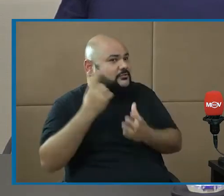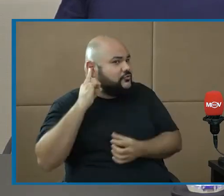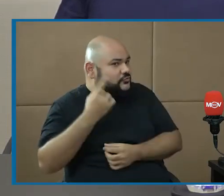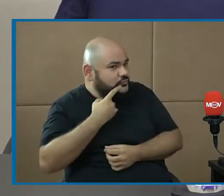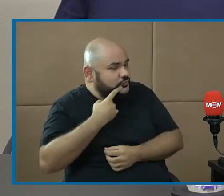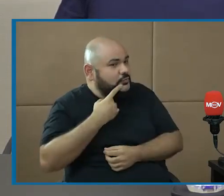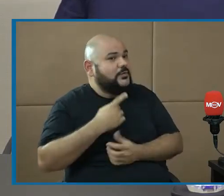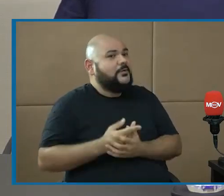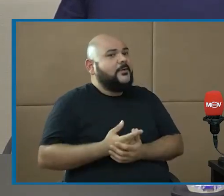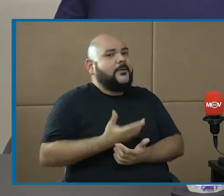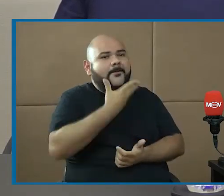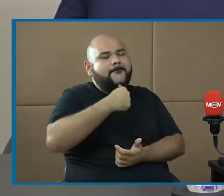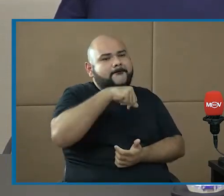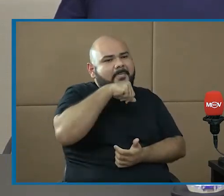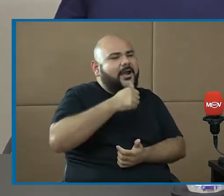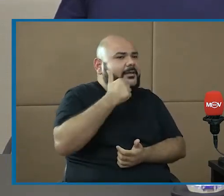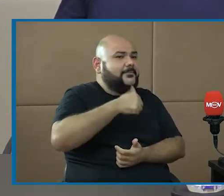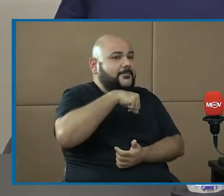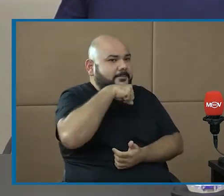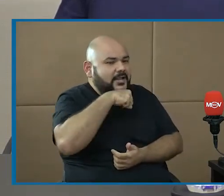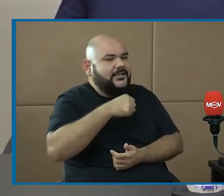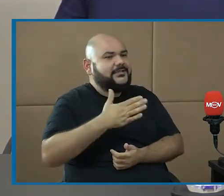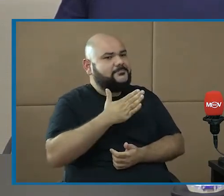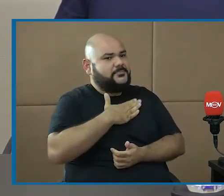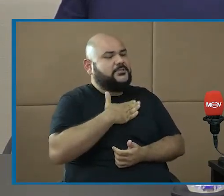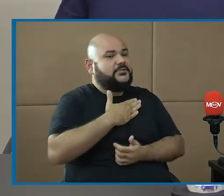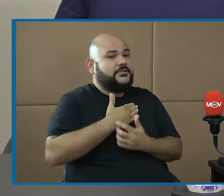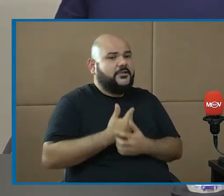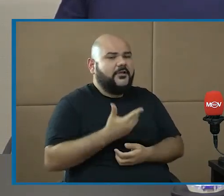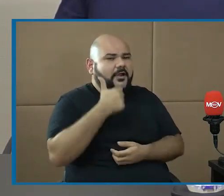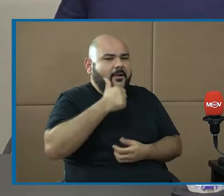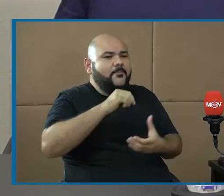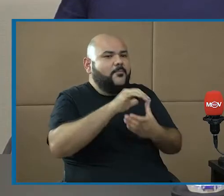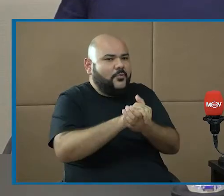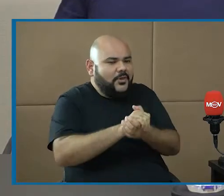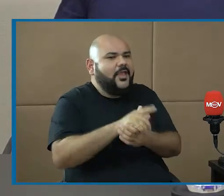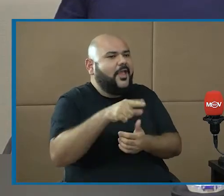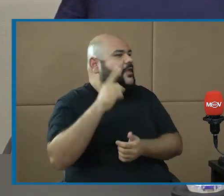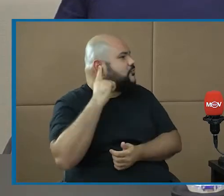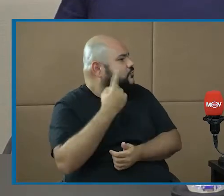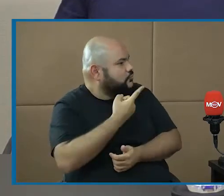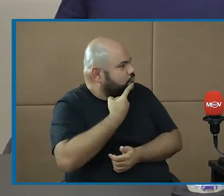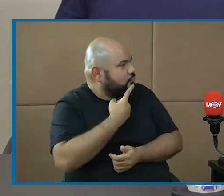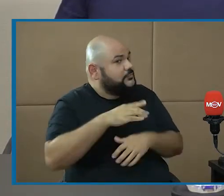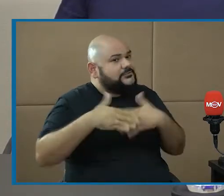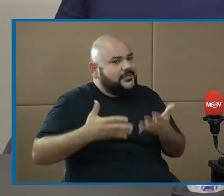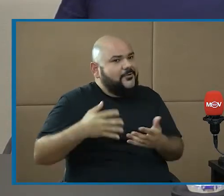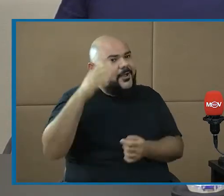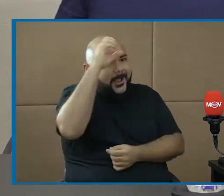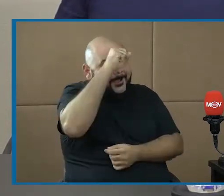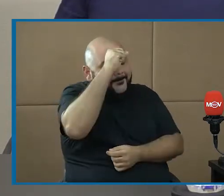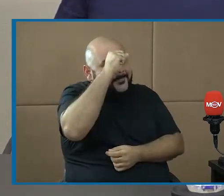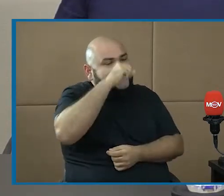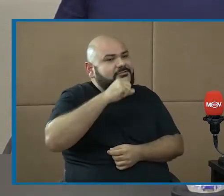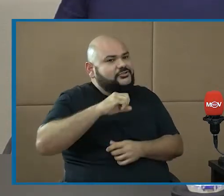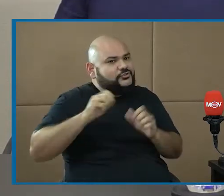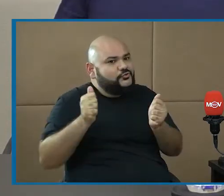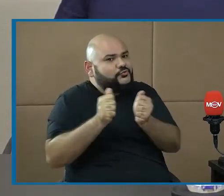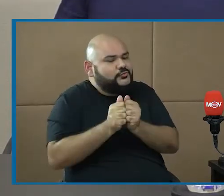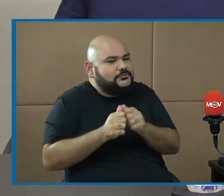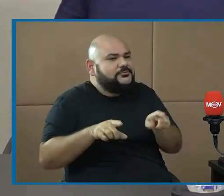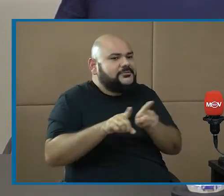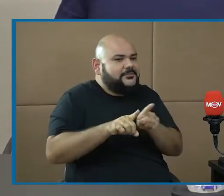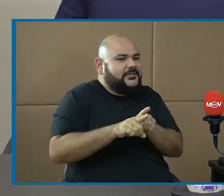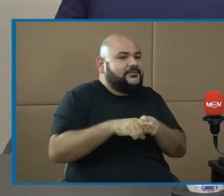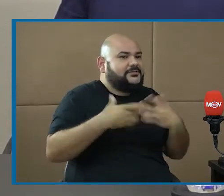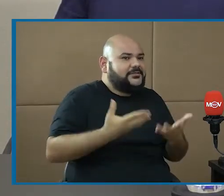são surdos, né? Foi das pessoas com as quais eu me aproximei. Então, eu aprendi na família, entendeu? E, a partir desse conhecimento de